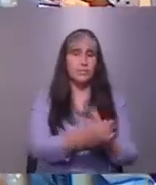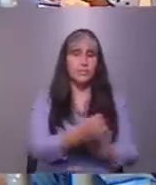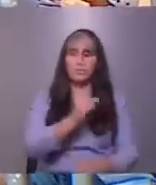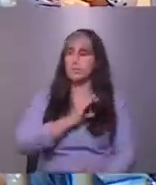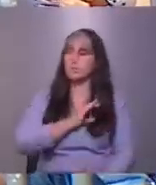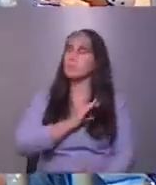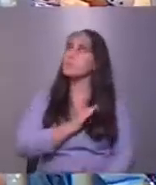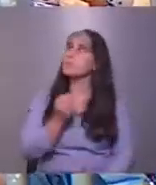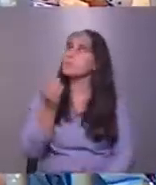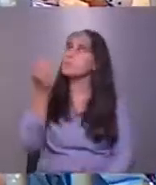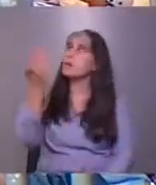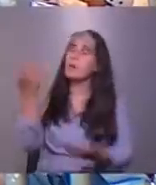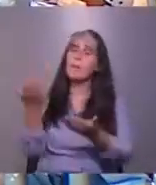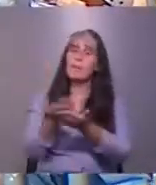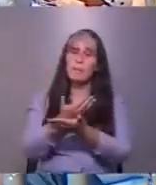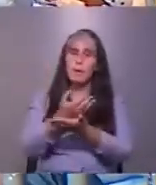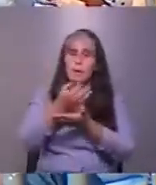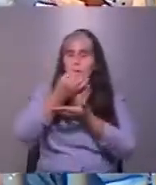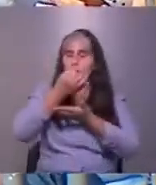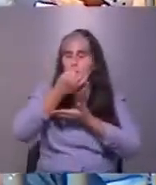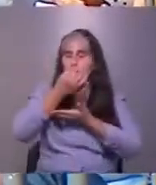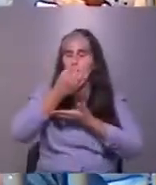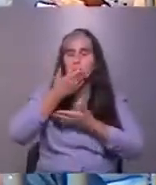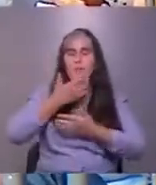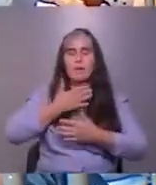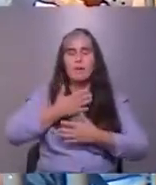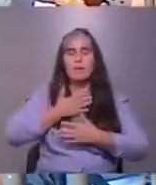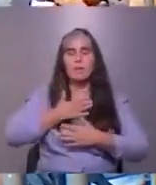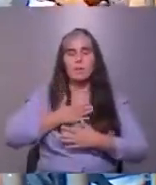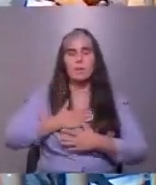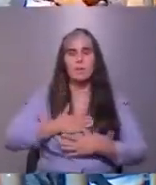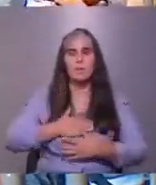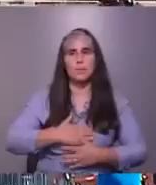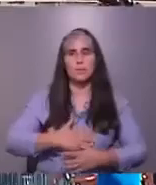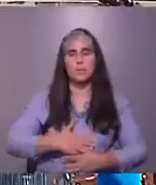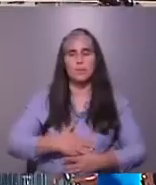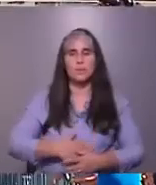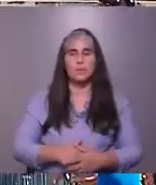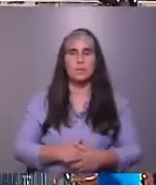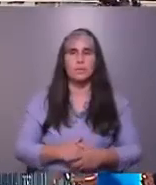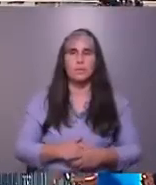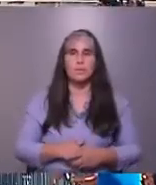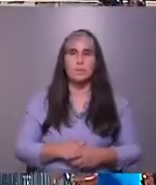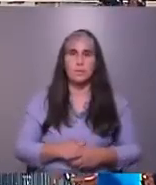Saciai, Senhor, a nossa fome.